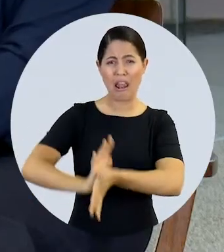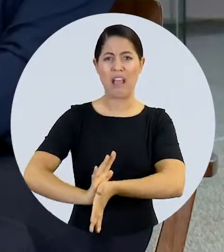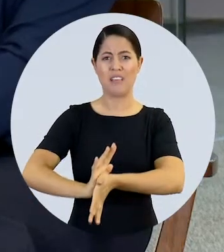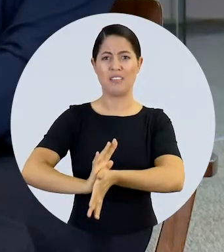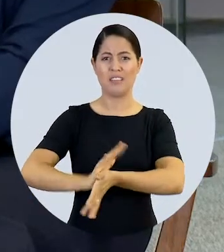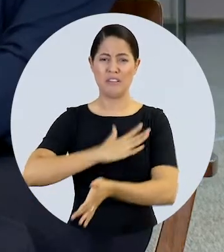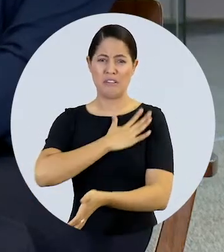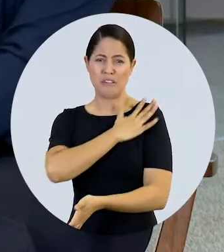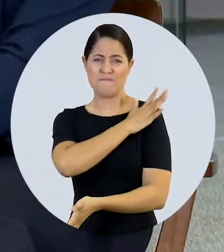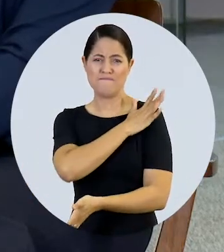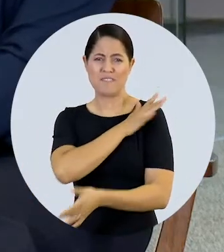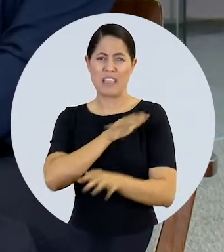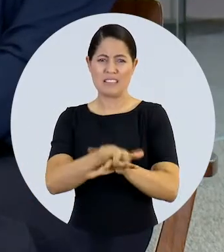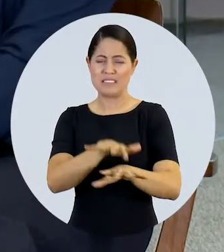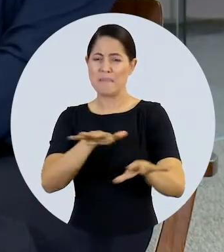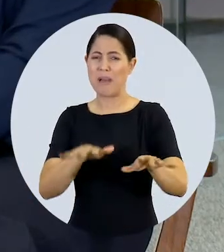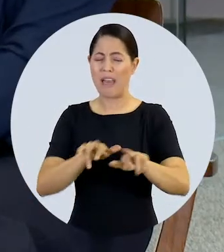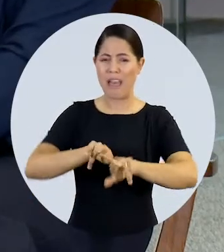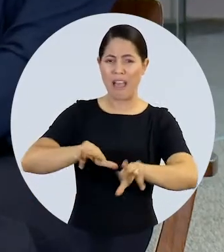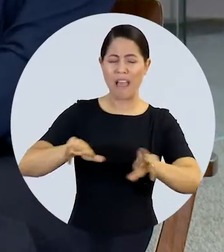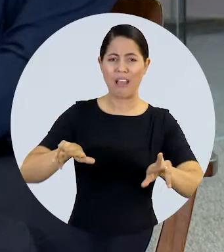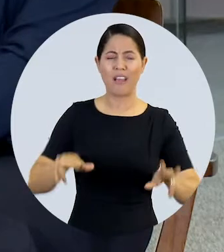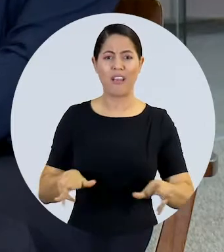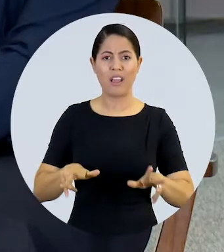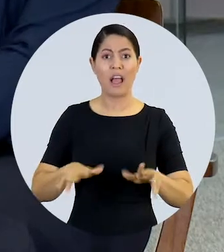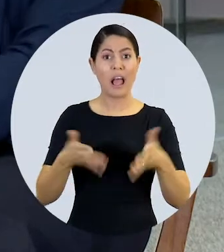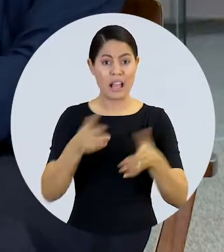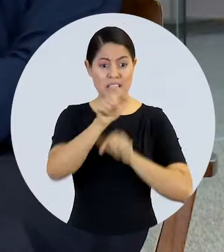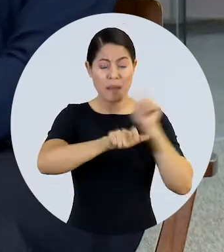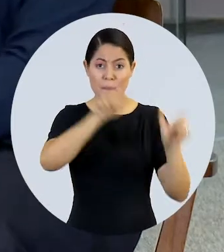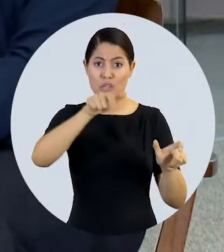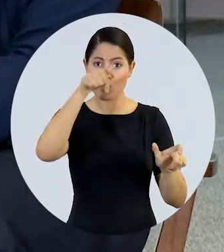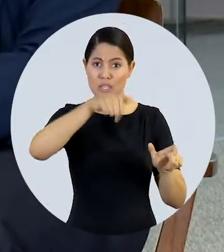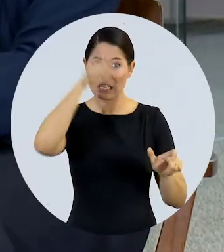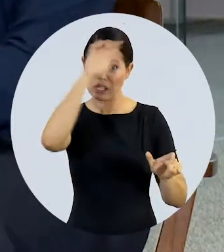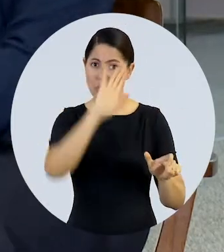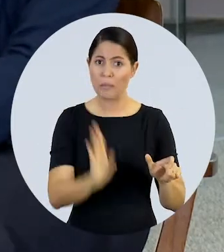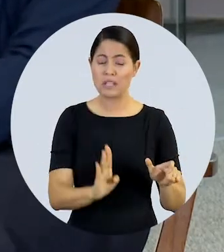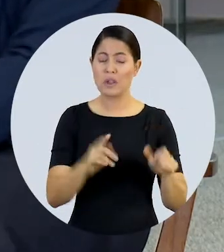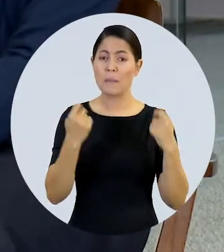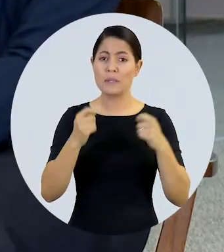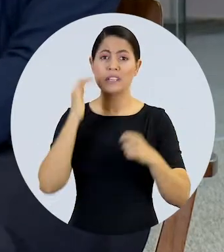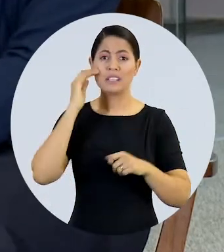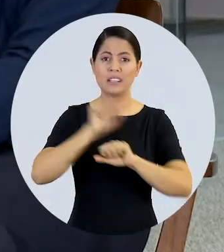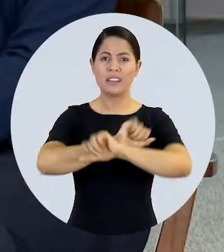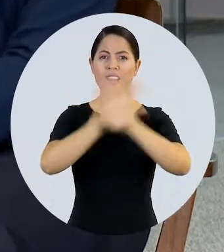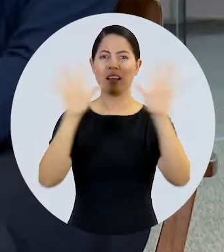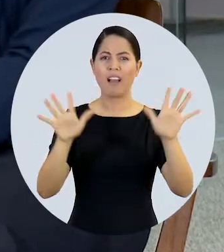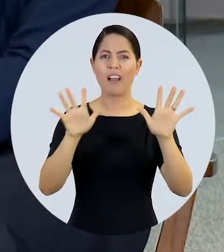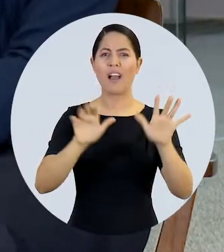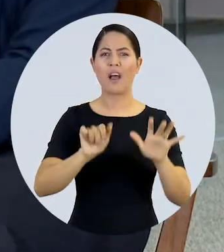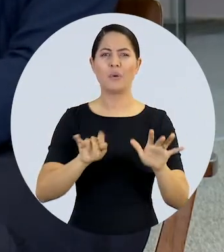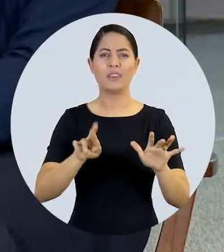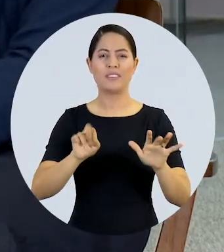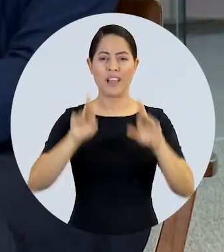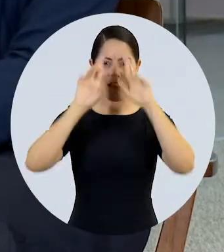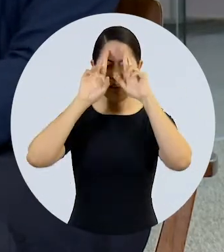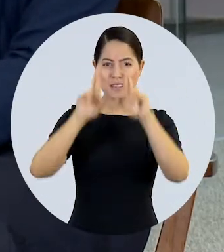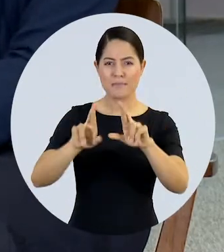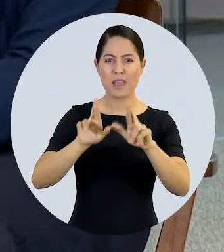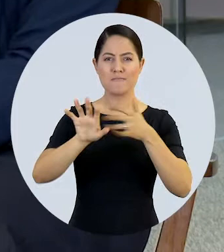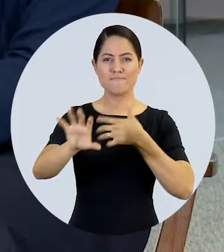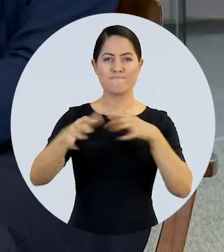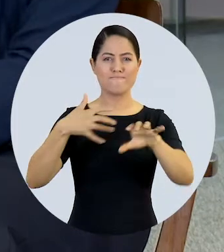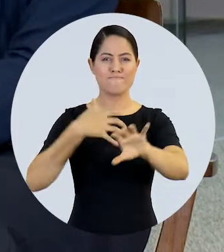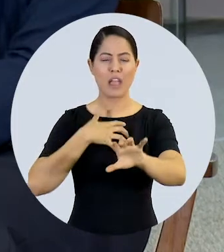Quer dizer, enquanto as pessoas não compreenderem de que a alteridade, o respeito ao